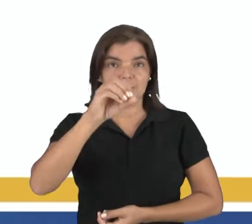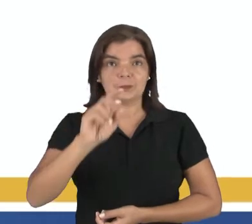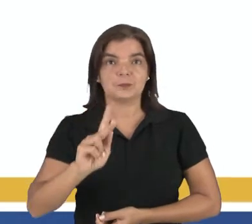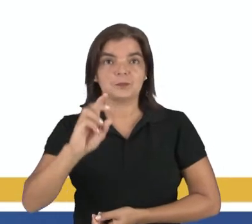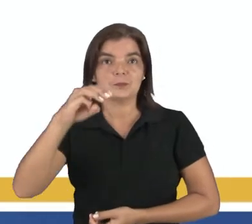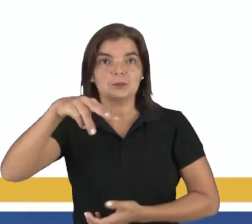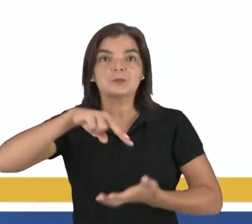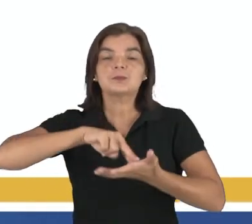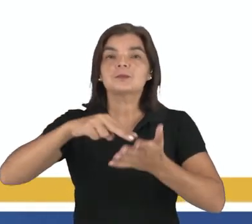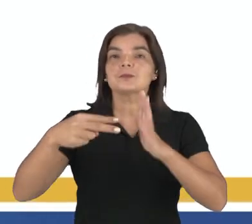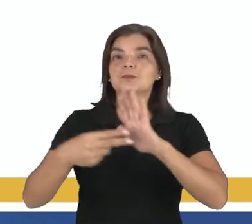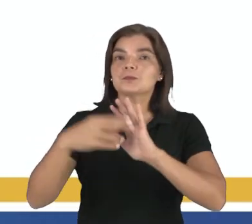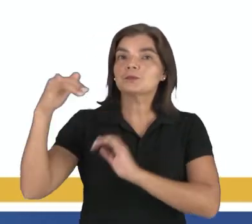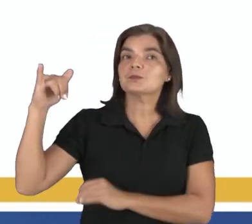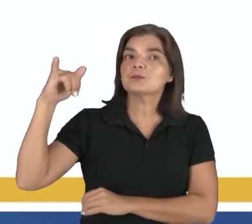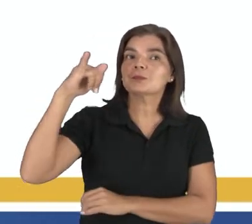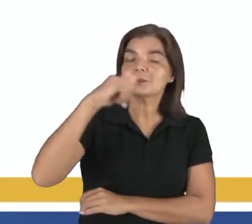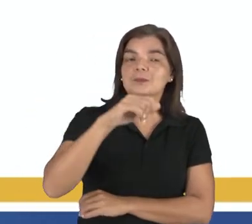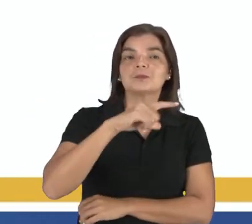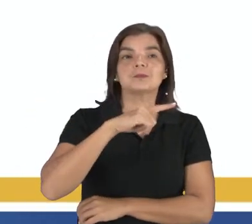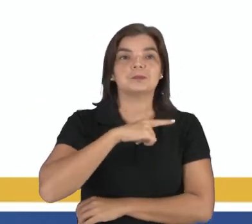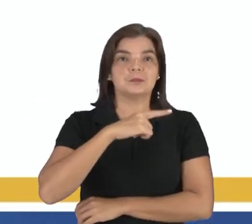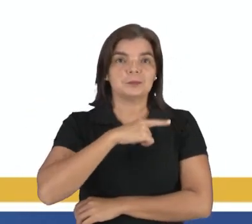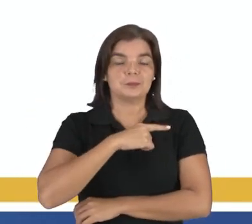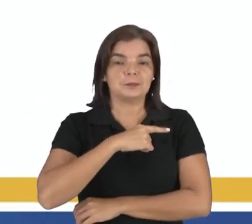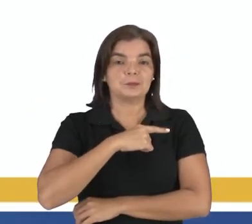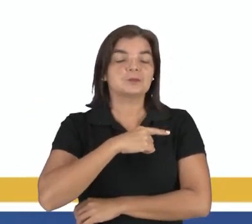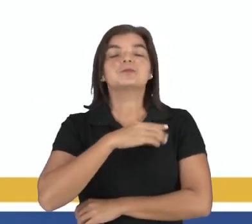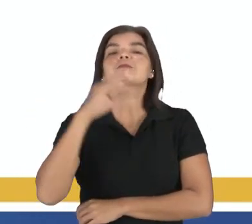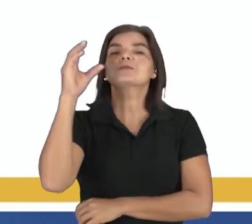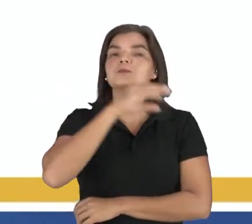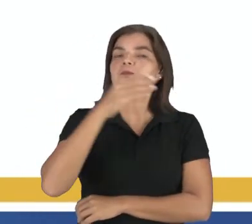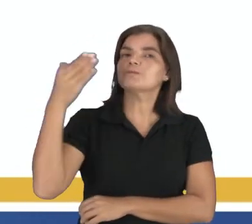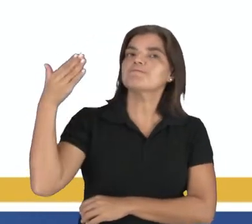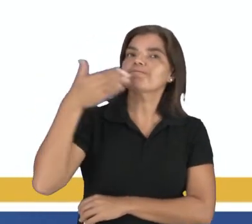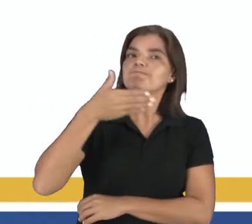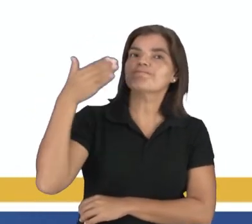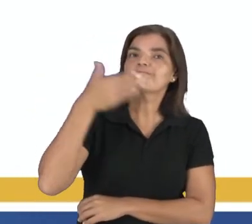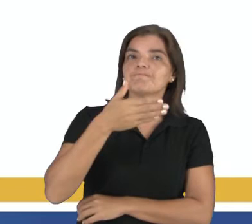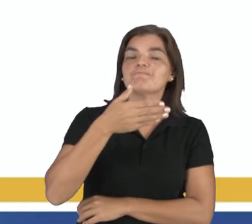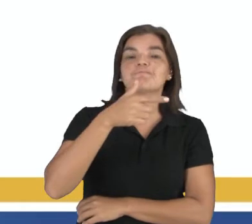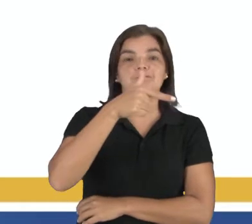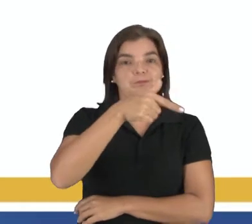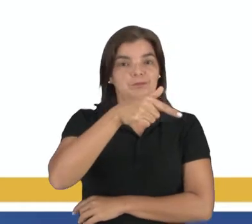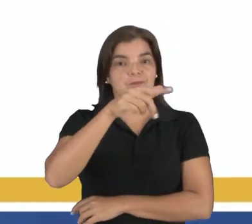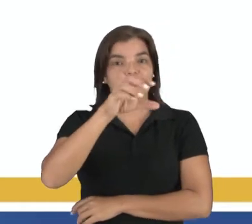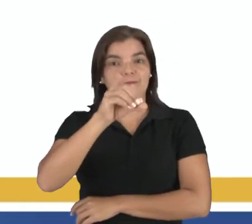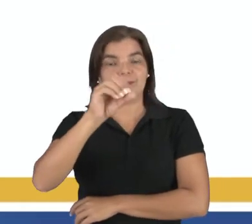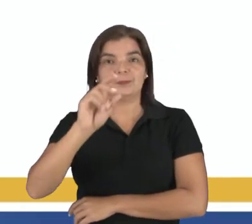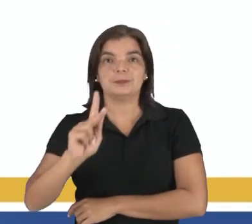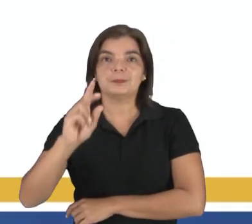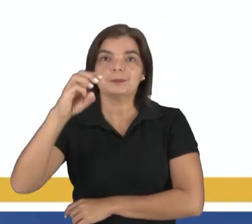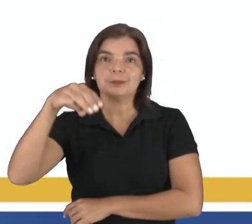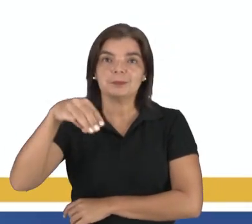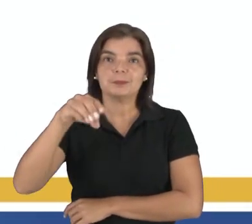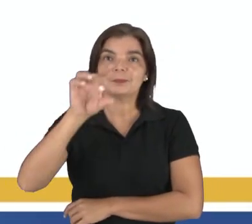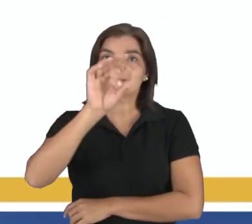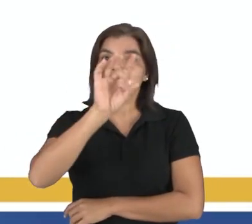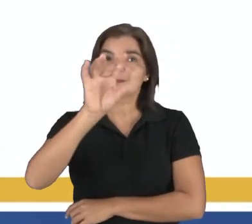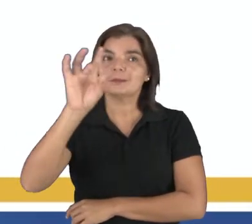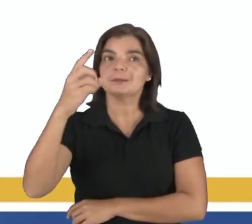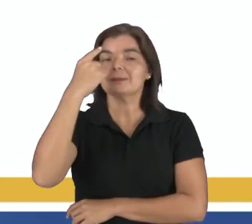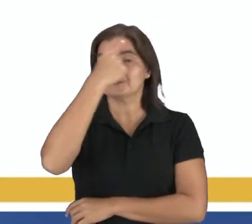hora significa que se o avião tivesse mantido uma velocidade constante, ele percorreu 700